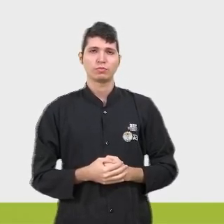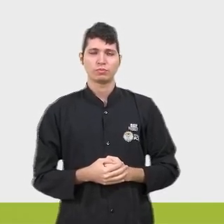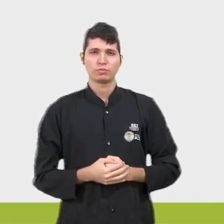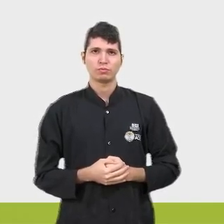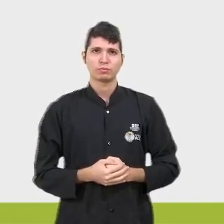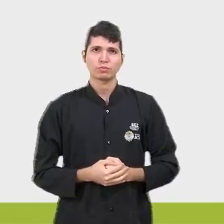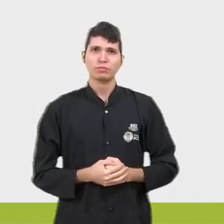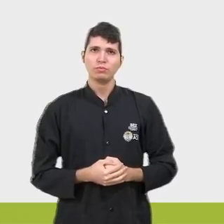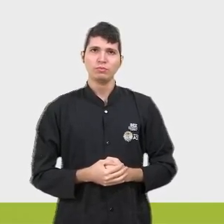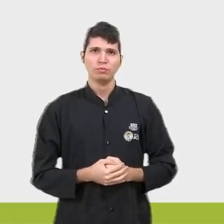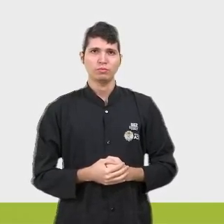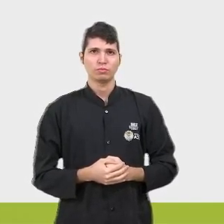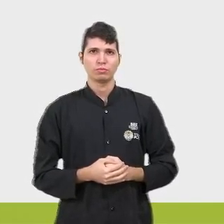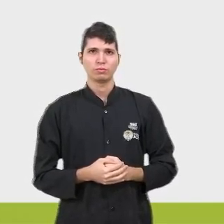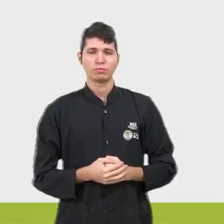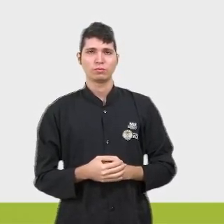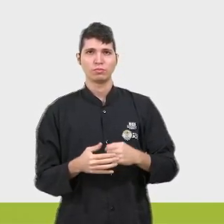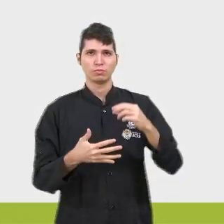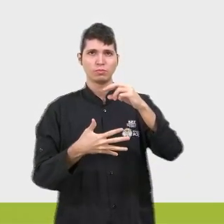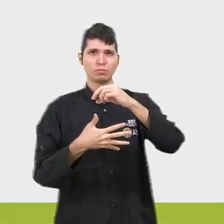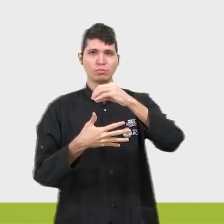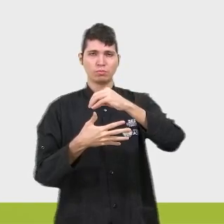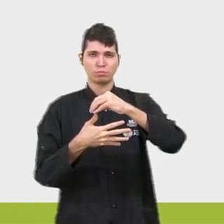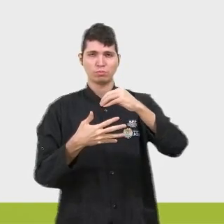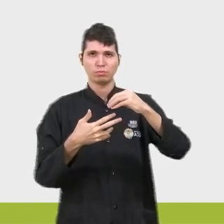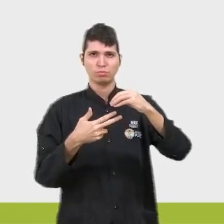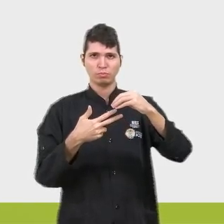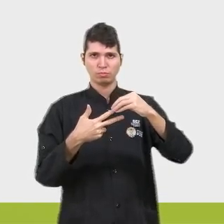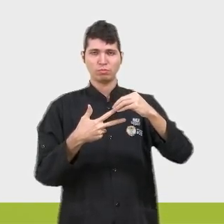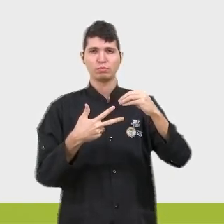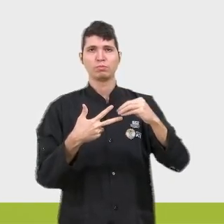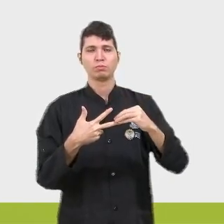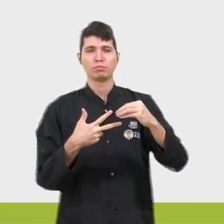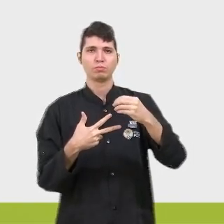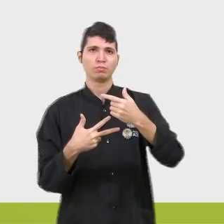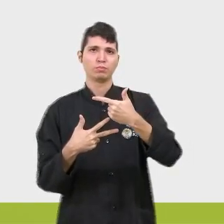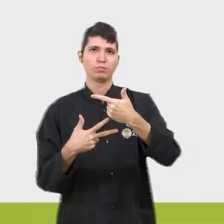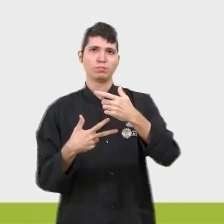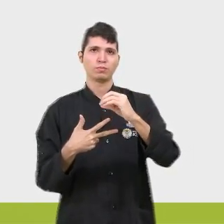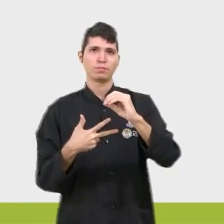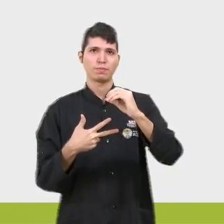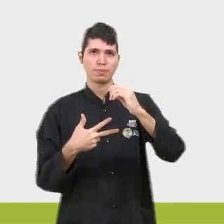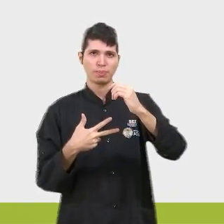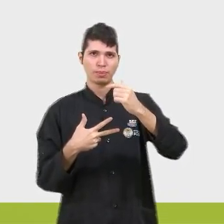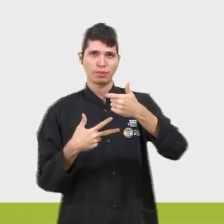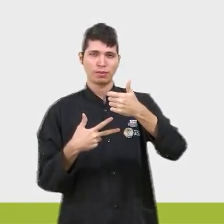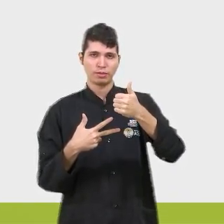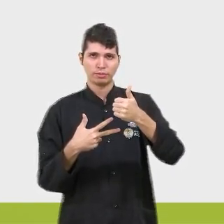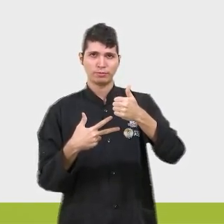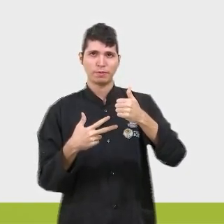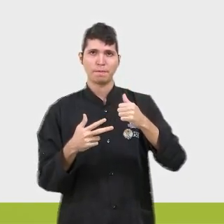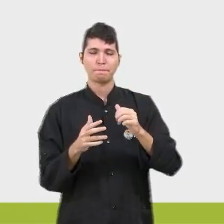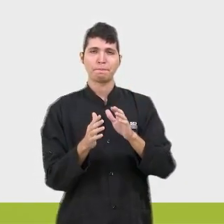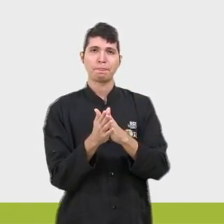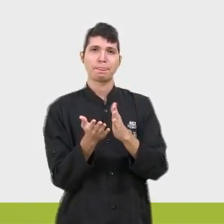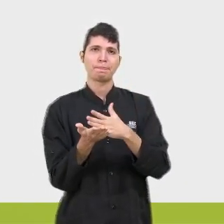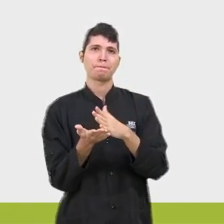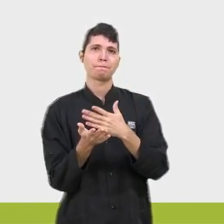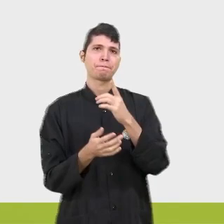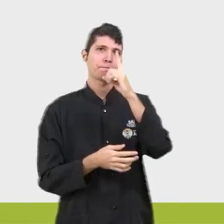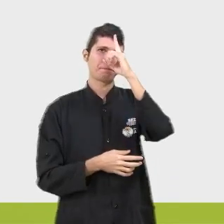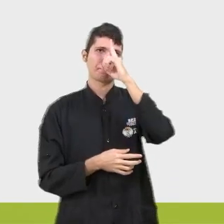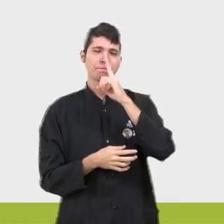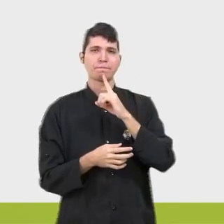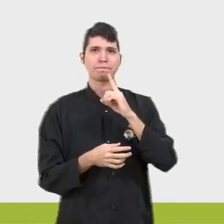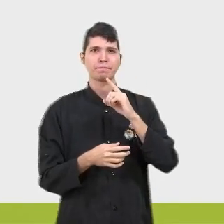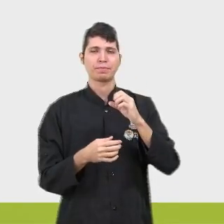Questão Enem 2021, questão 95, lá, caderno amarelo. Ciência da natureza. Bom, ele